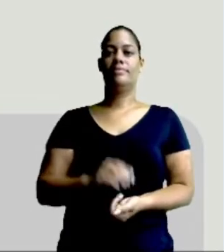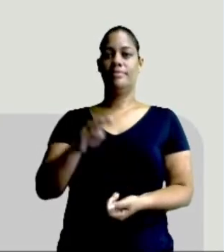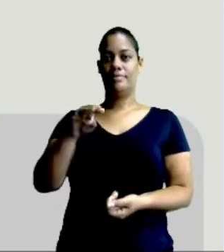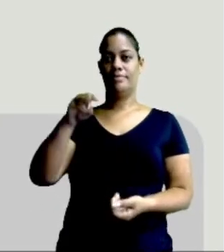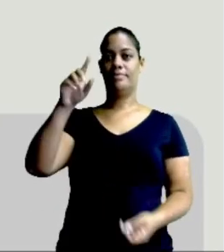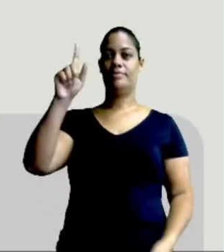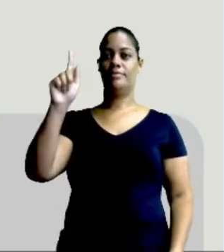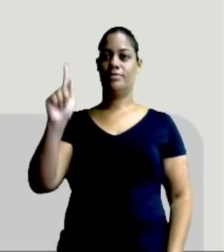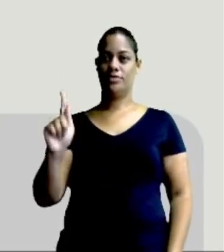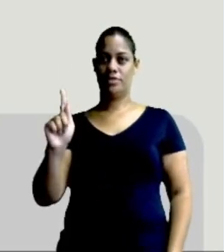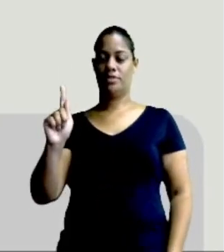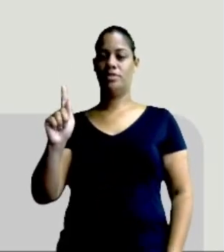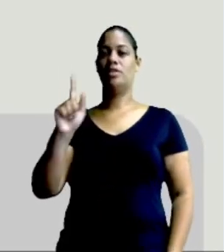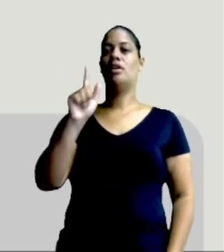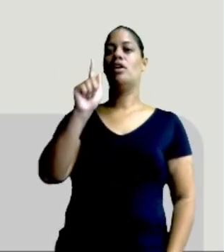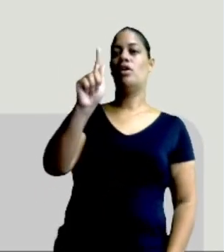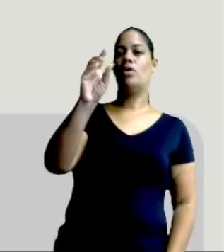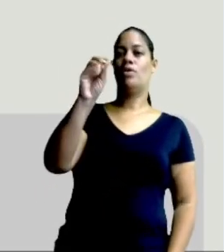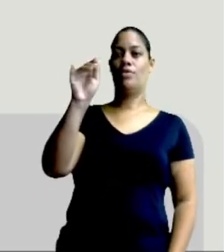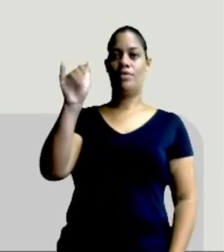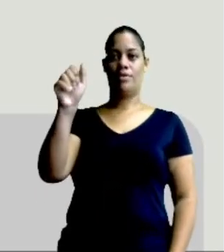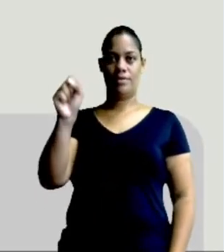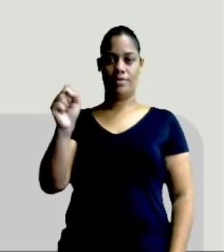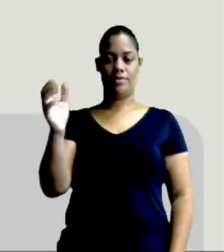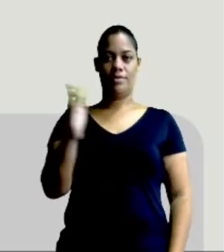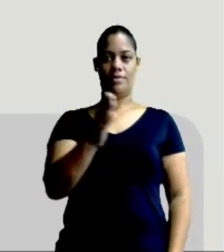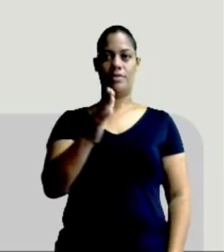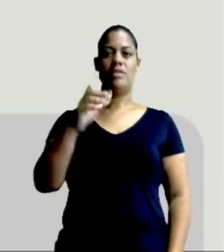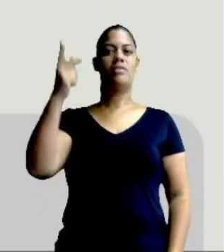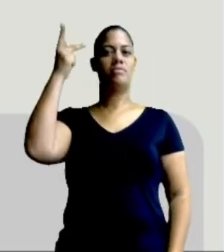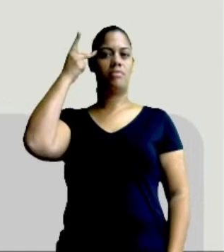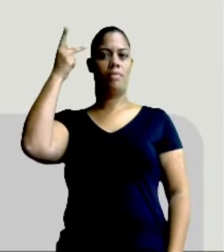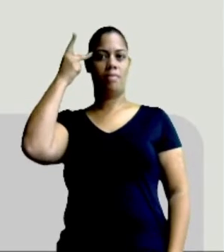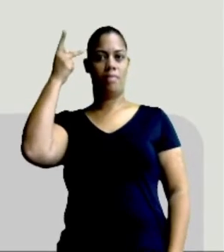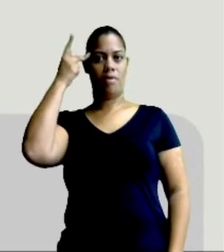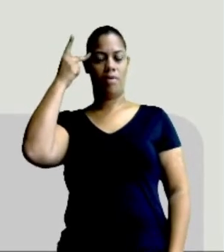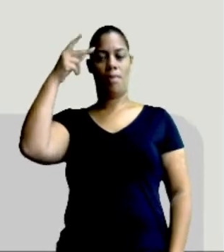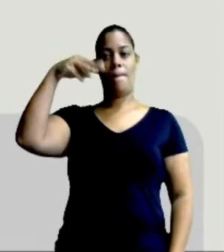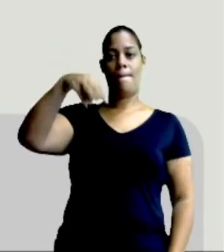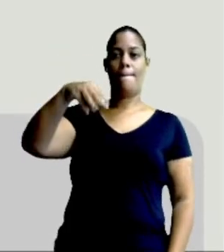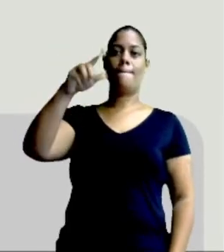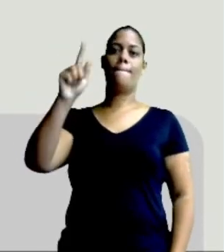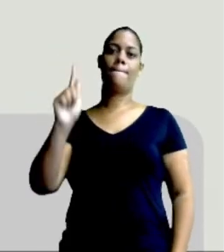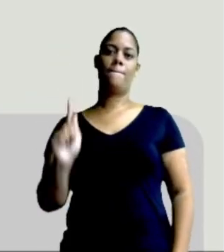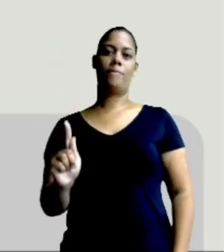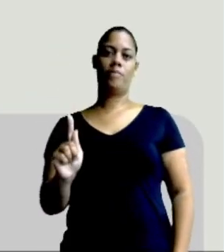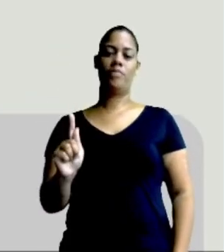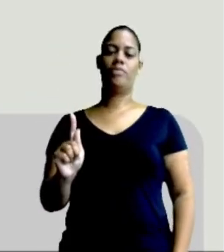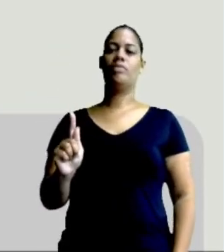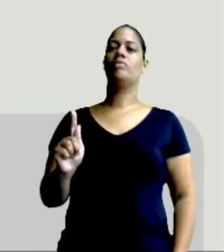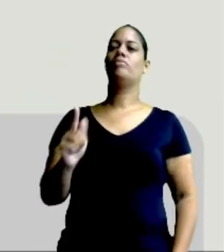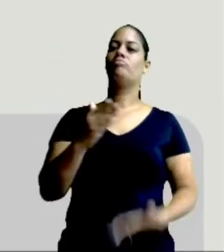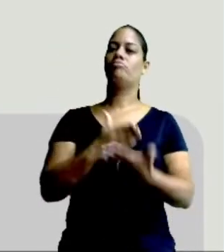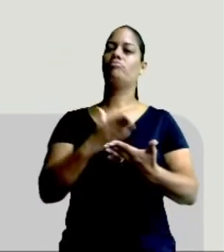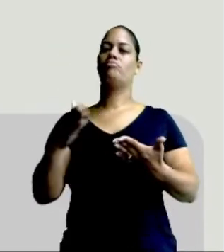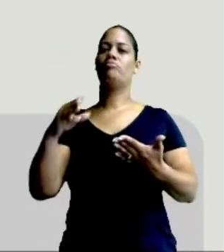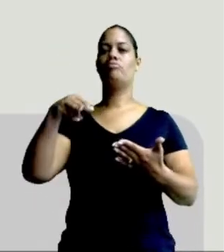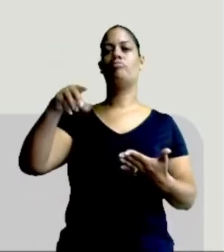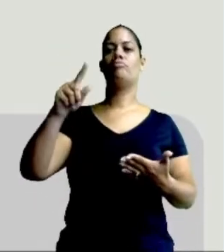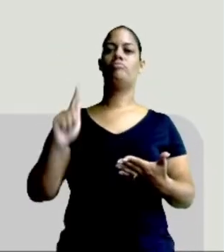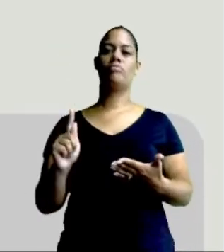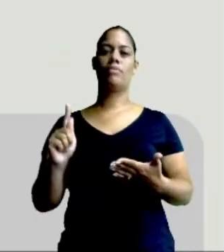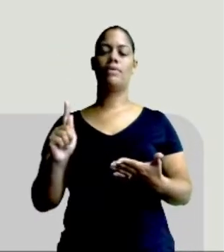Minas Gerais, Goiás, parte de São Paulo, Mato Grosso do Sul, parte do Mato